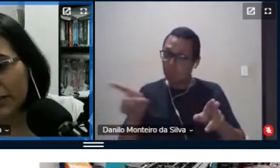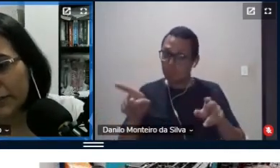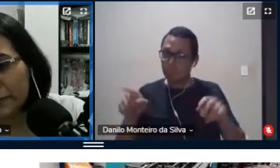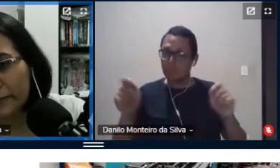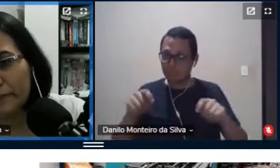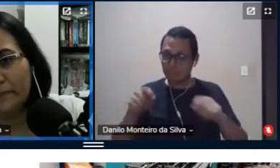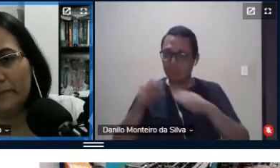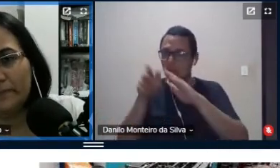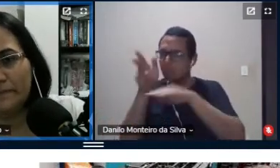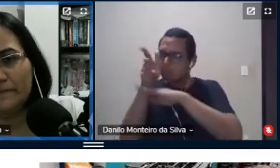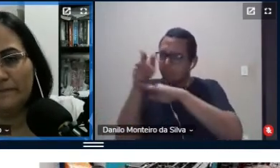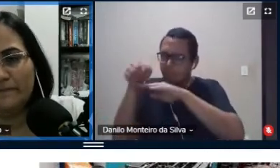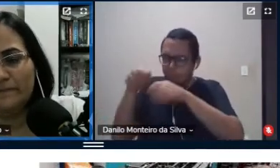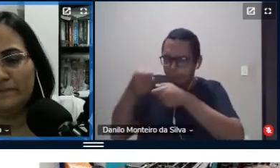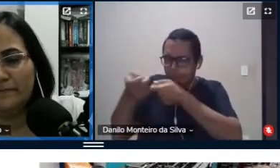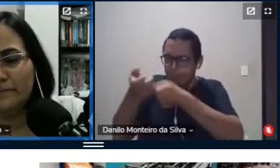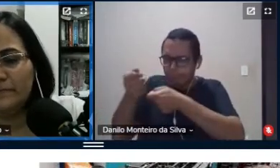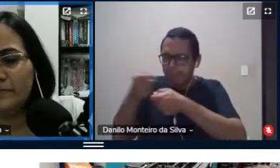a peça.